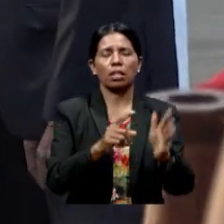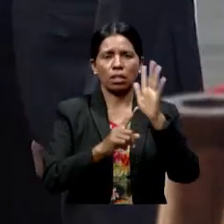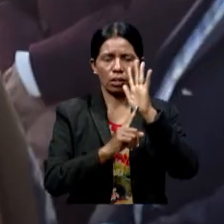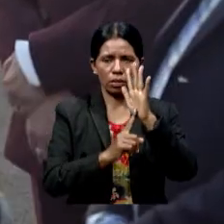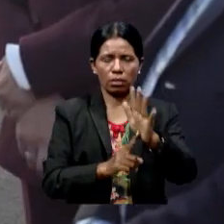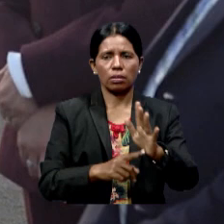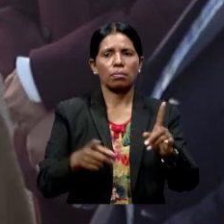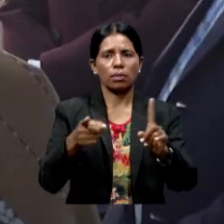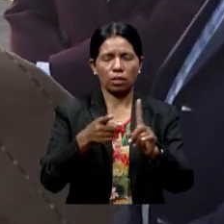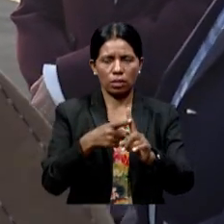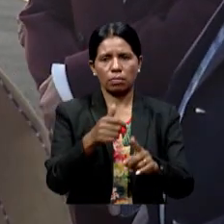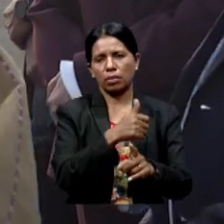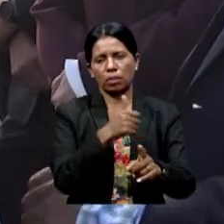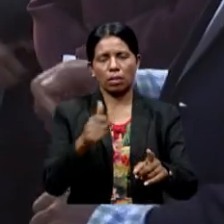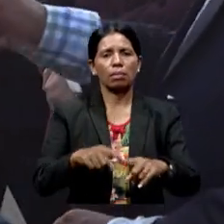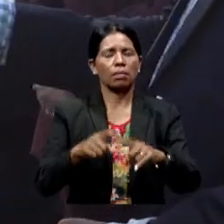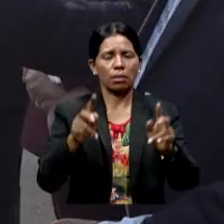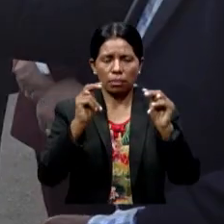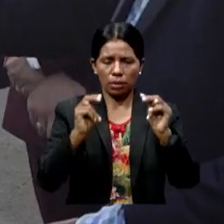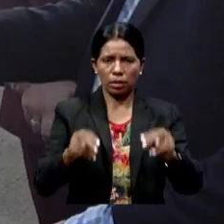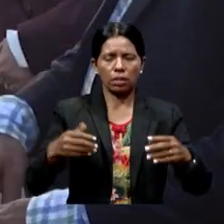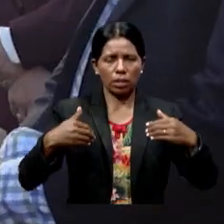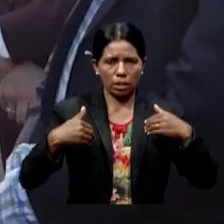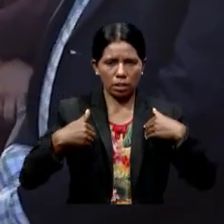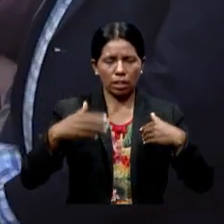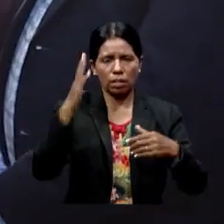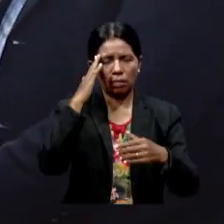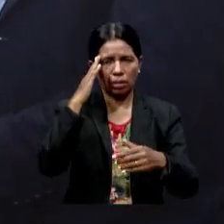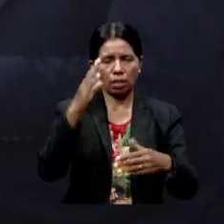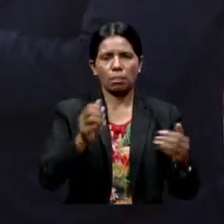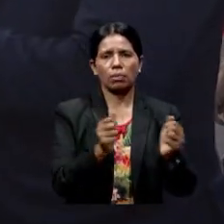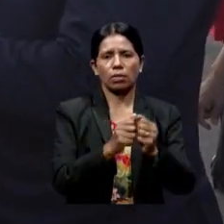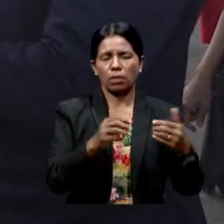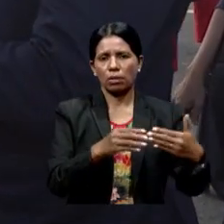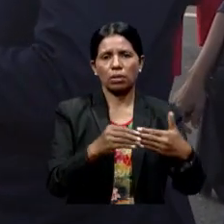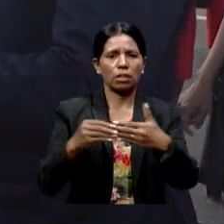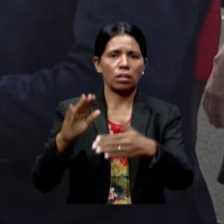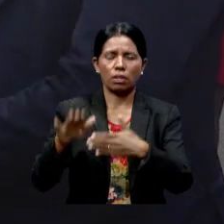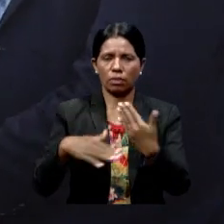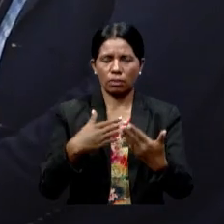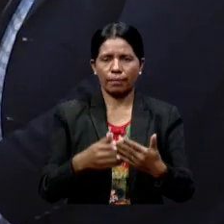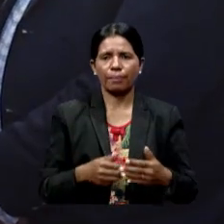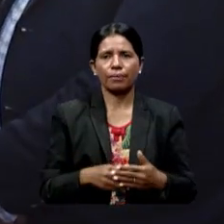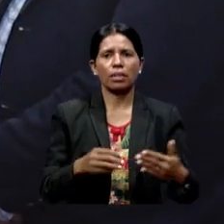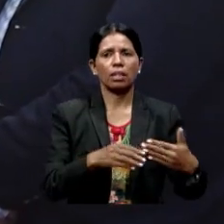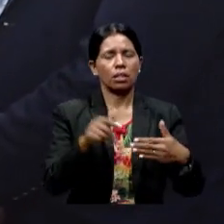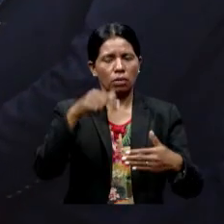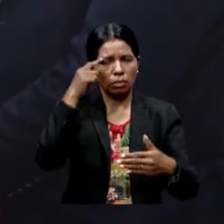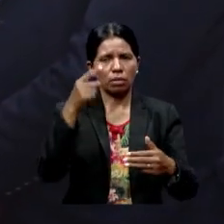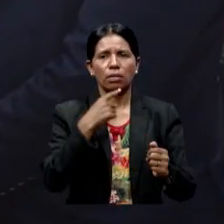sinal positivo balum, mai be precisa ia consenso entre líder sira. Líder governo ne